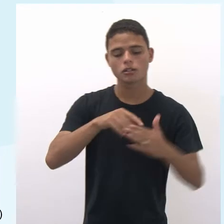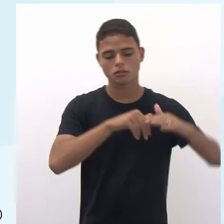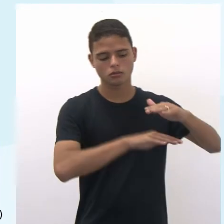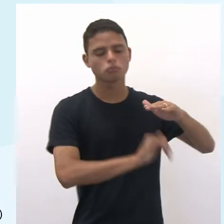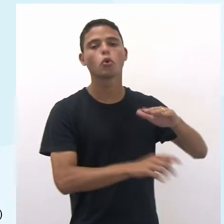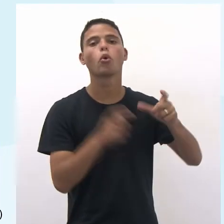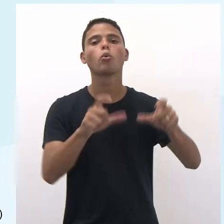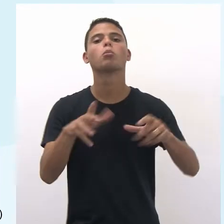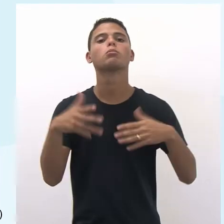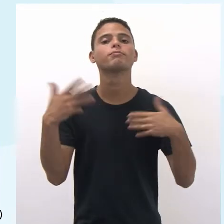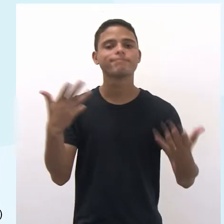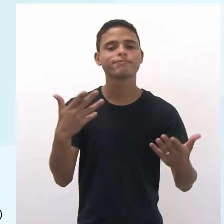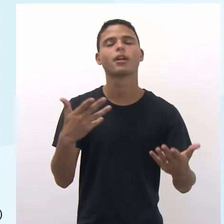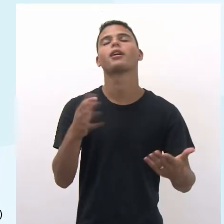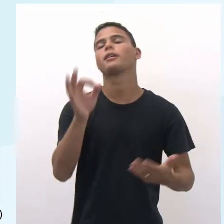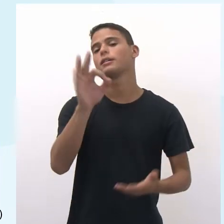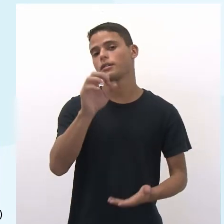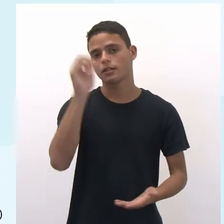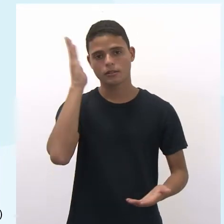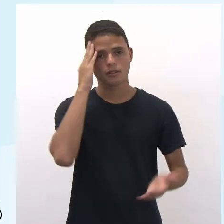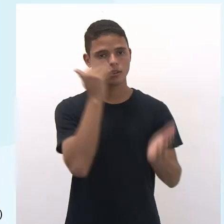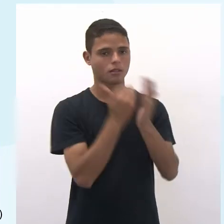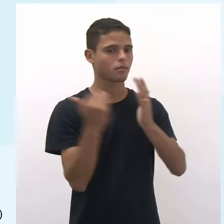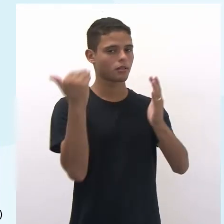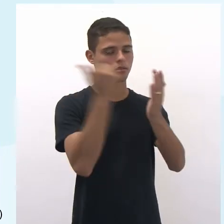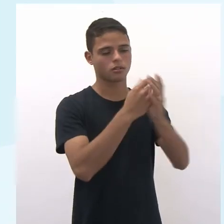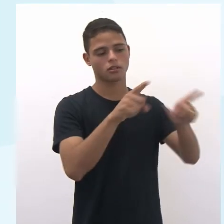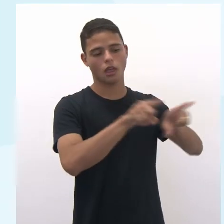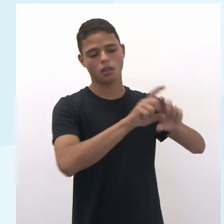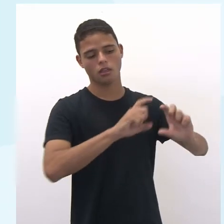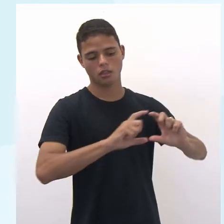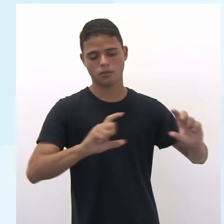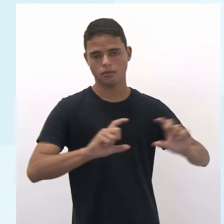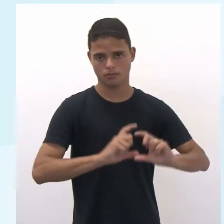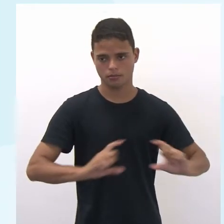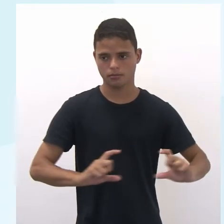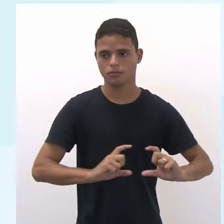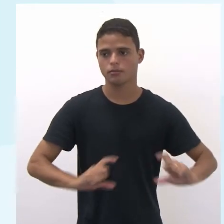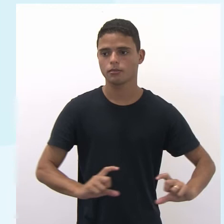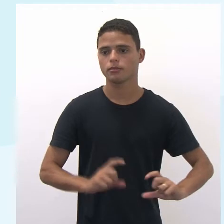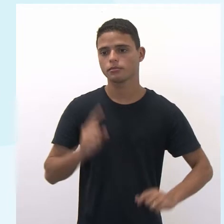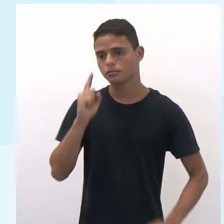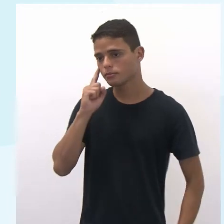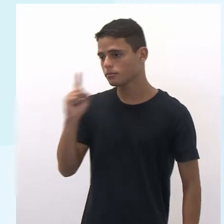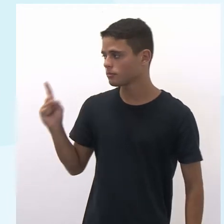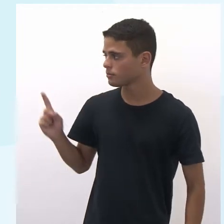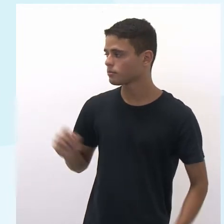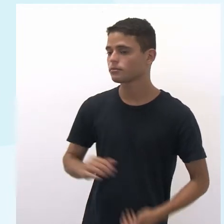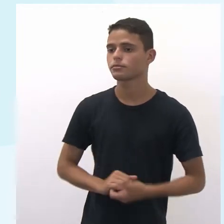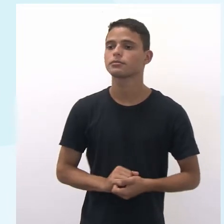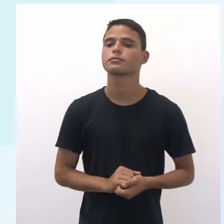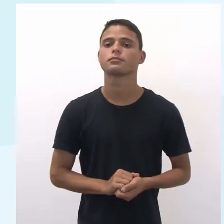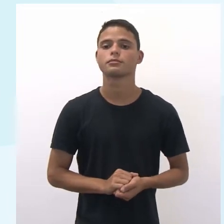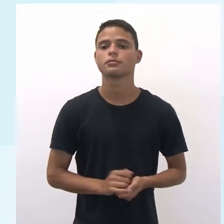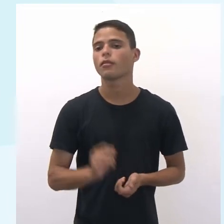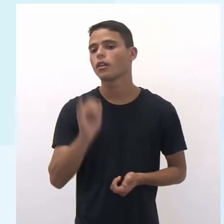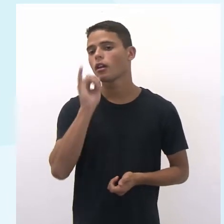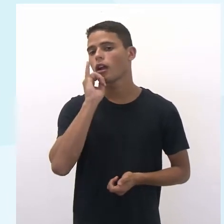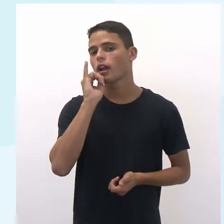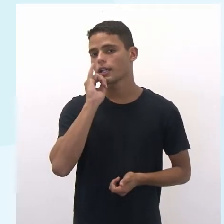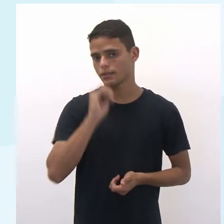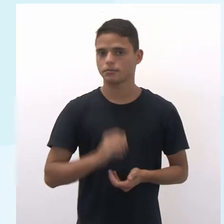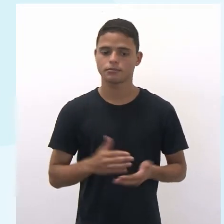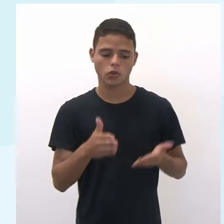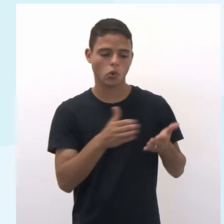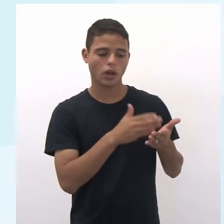dados? No Saiba Mais e nas notas de rodapé. Então, é um recurso. Pegamos aqui, por exemplo, no caderno de